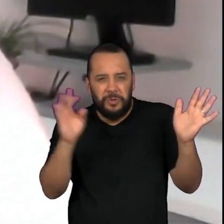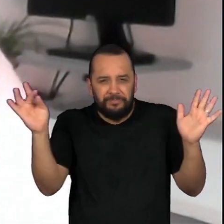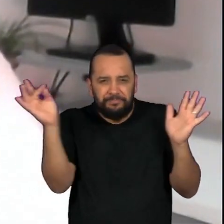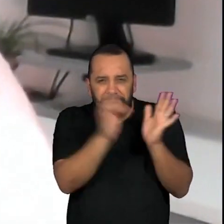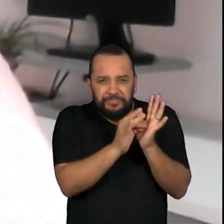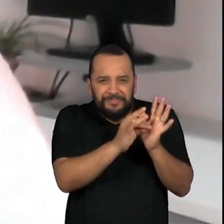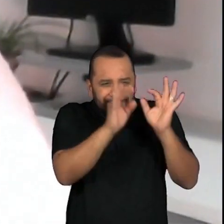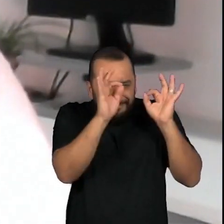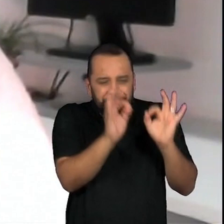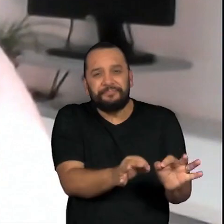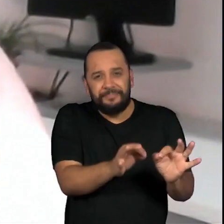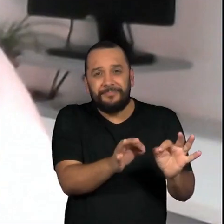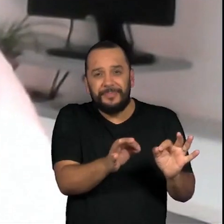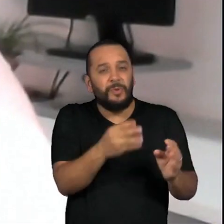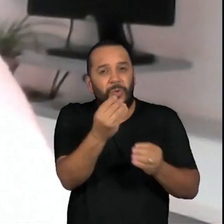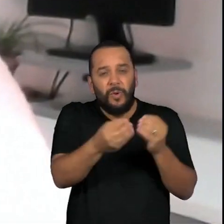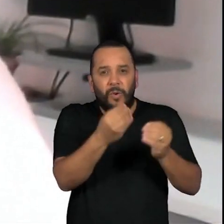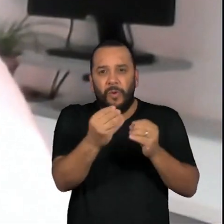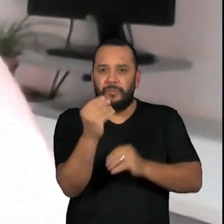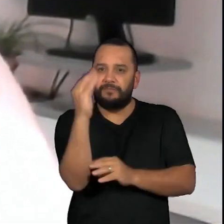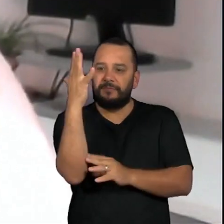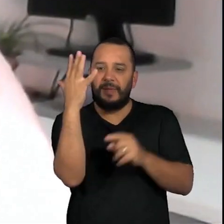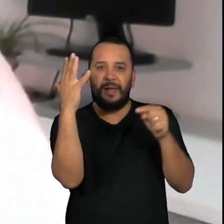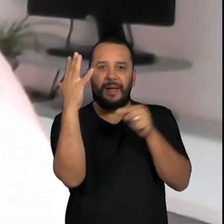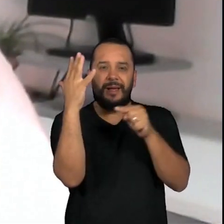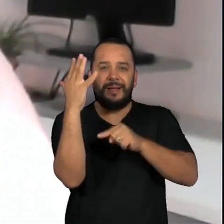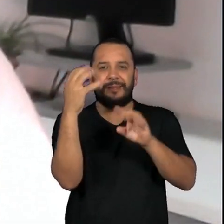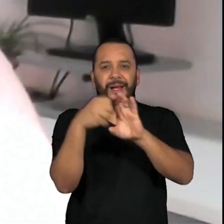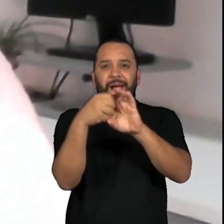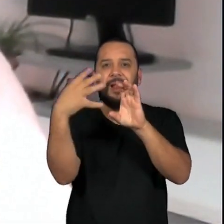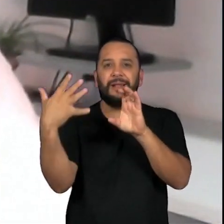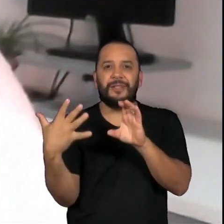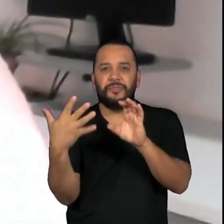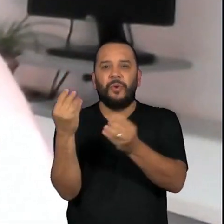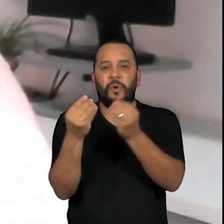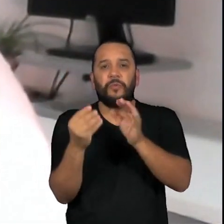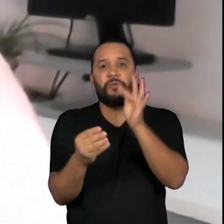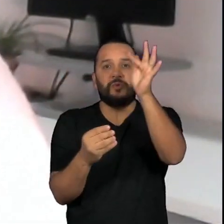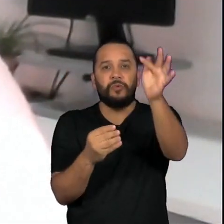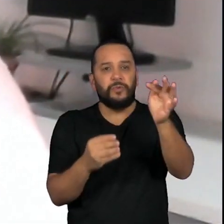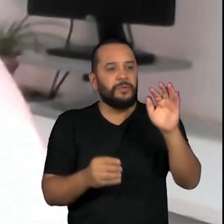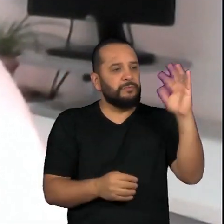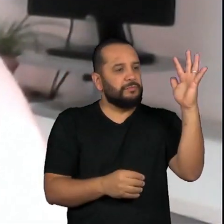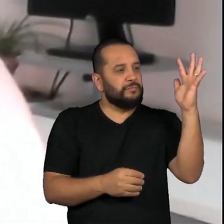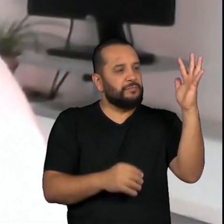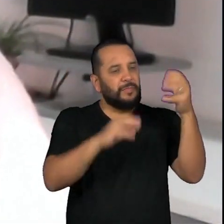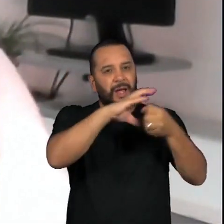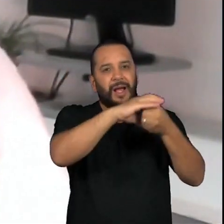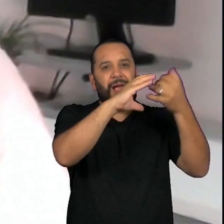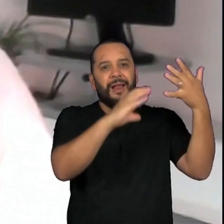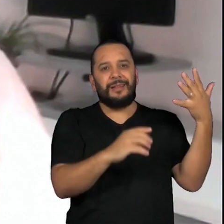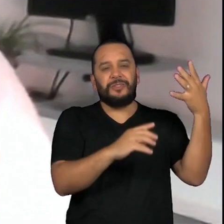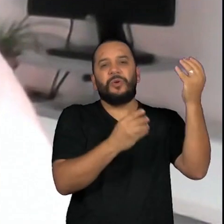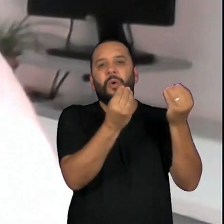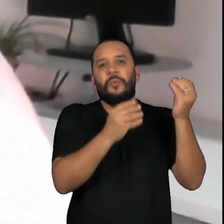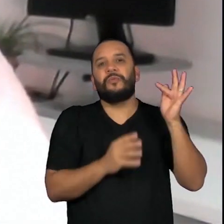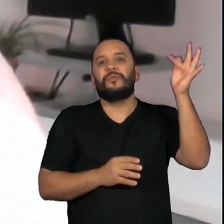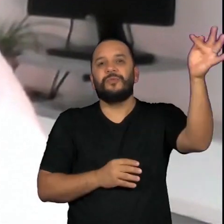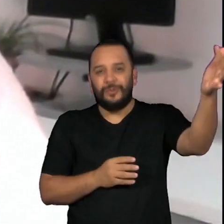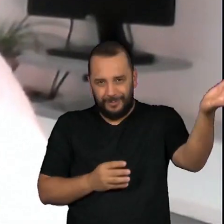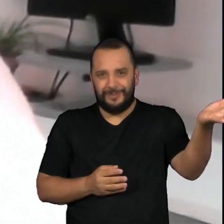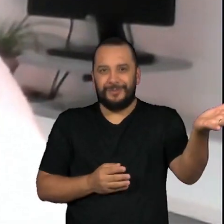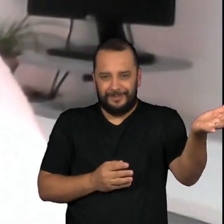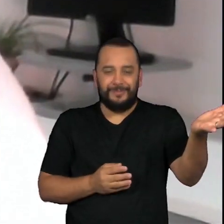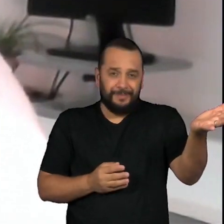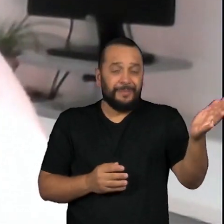mas de características de plantas, que no fim traduzem como essas plantas